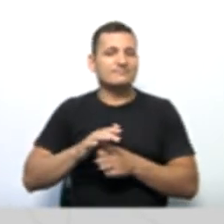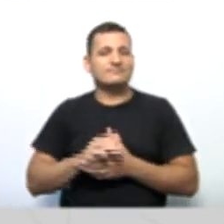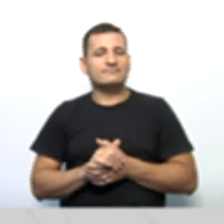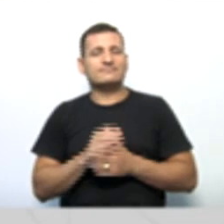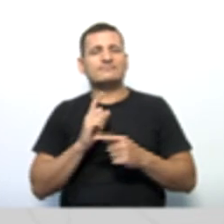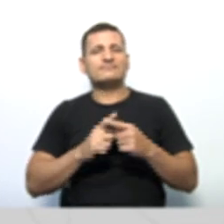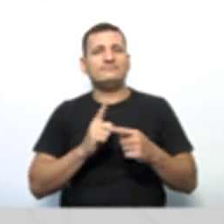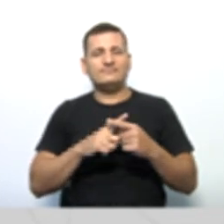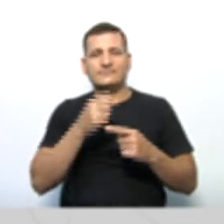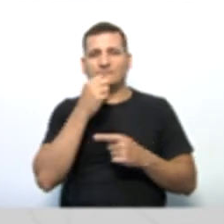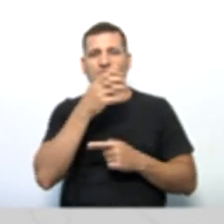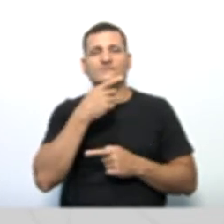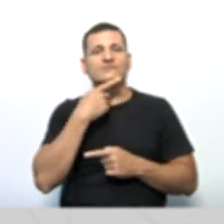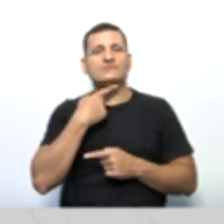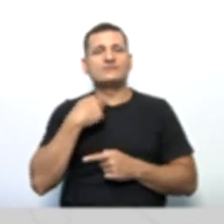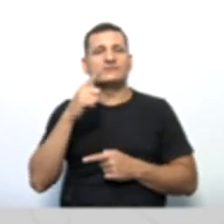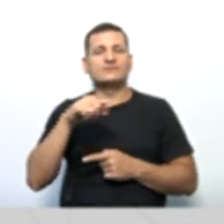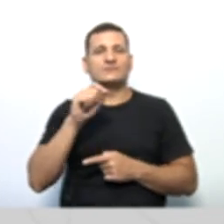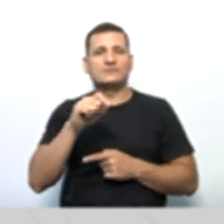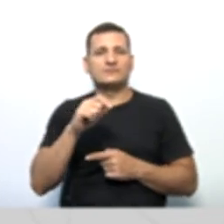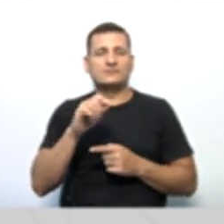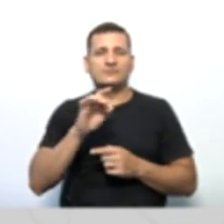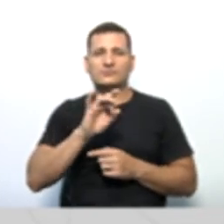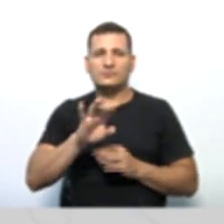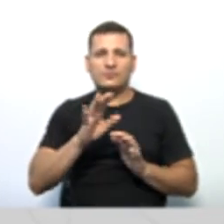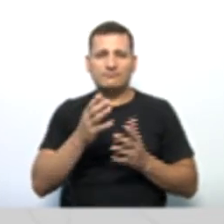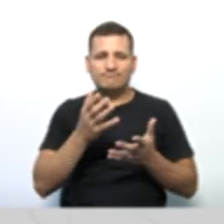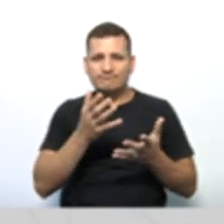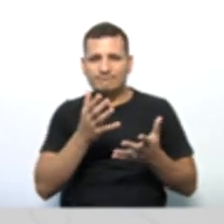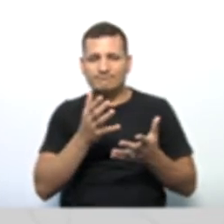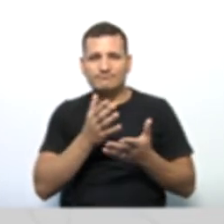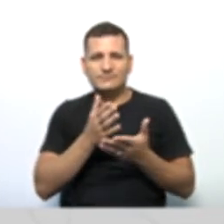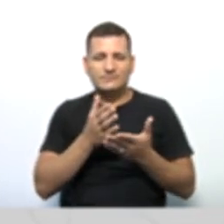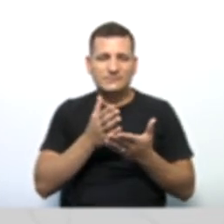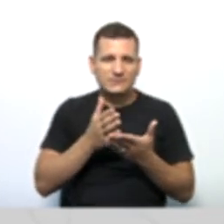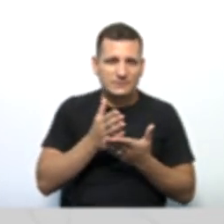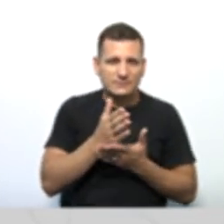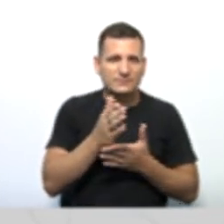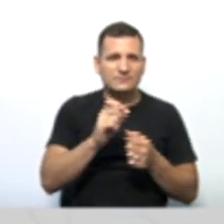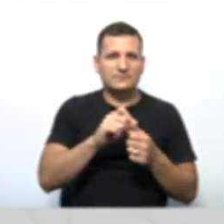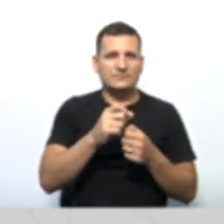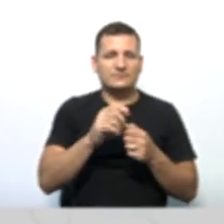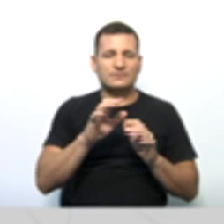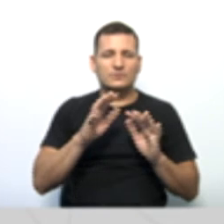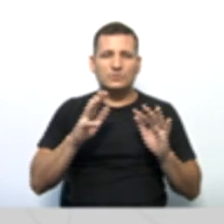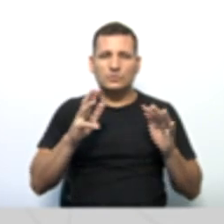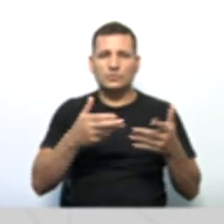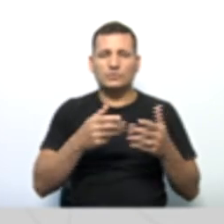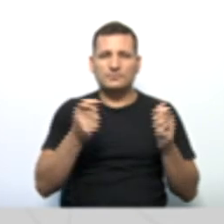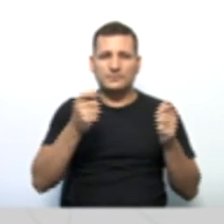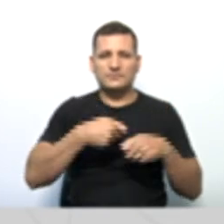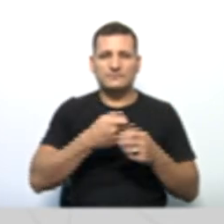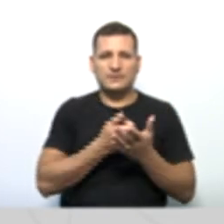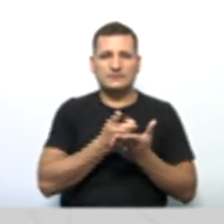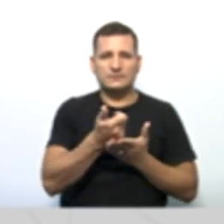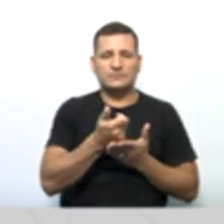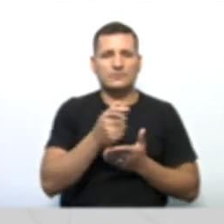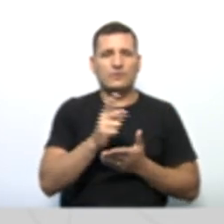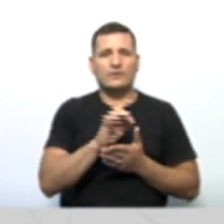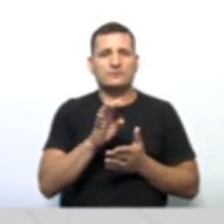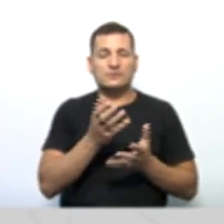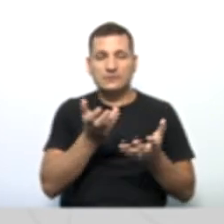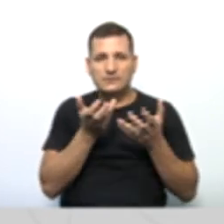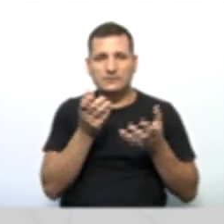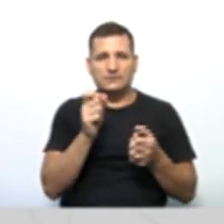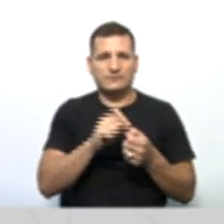uma determinação de fazer algo, assumindo todas as possibilidades da ação. Ou seja, não é só ter intenção de